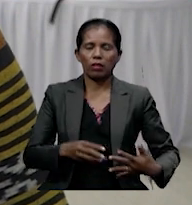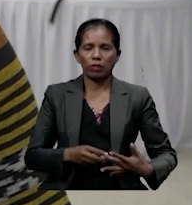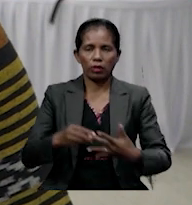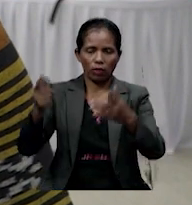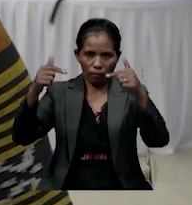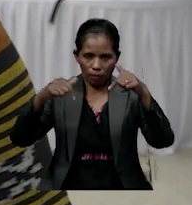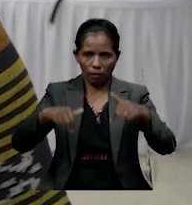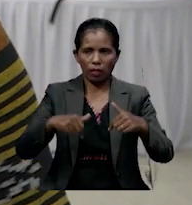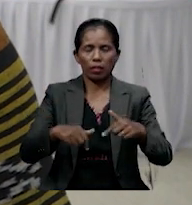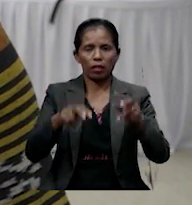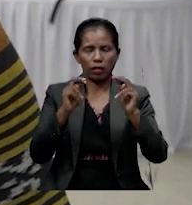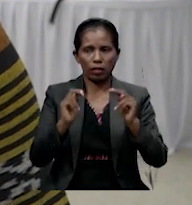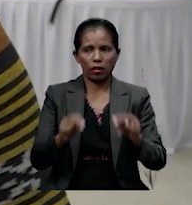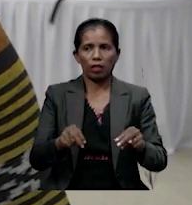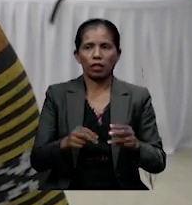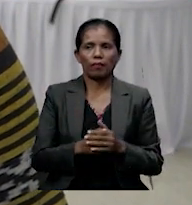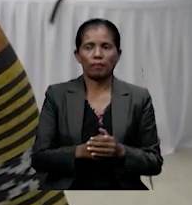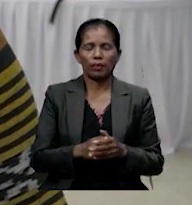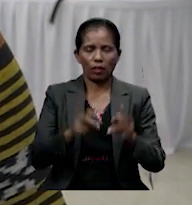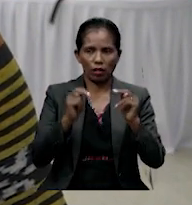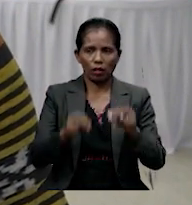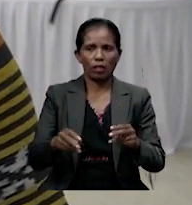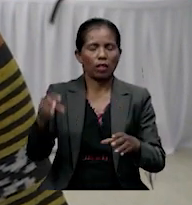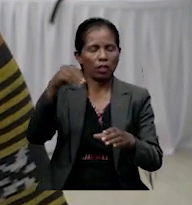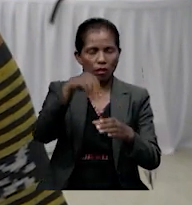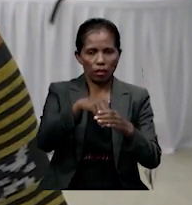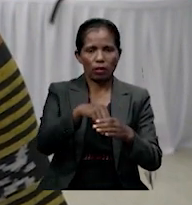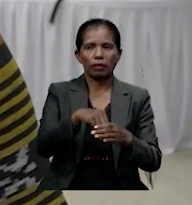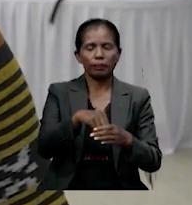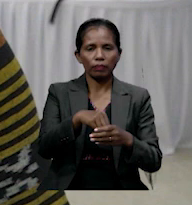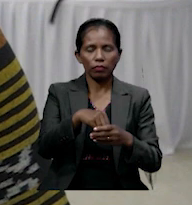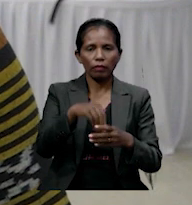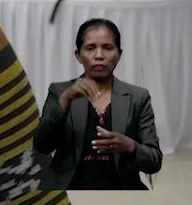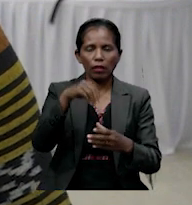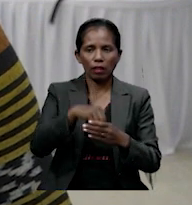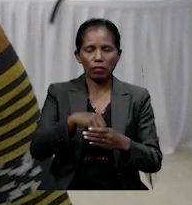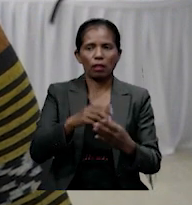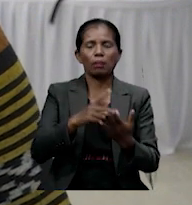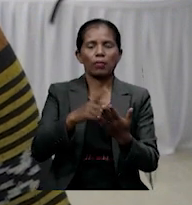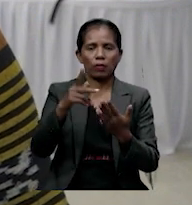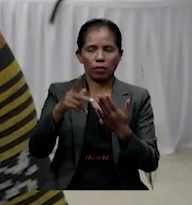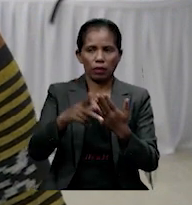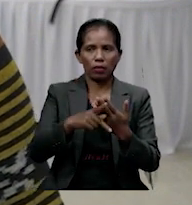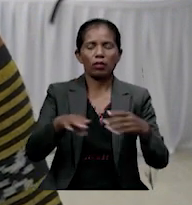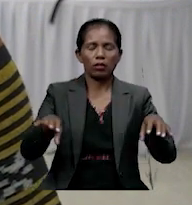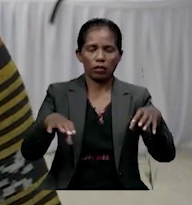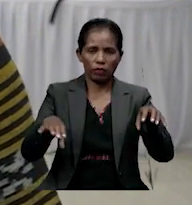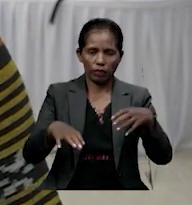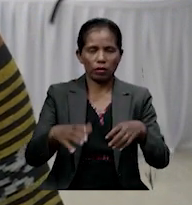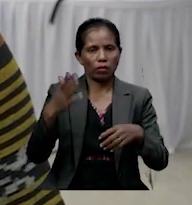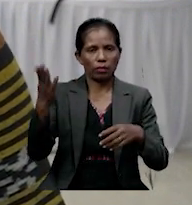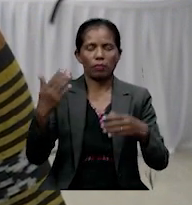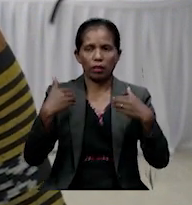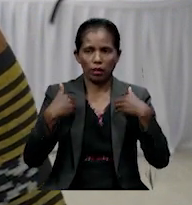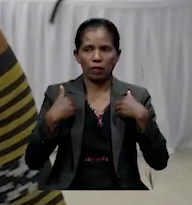mai tem que automaticamente encaixa na ba iha progressão ou vagas nebe ma que iha